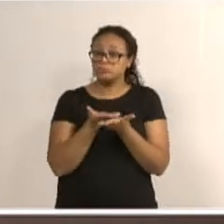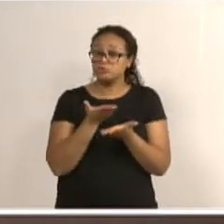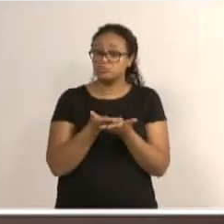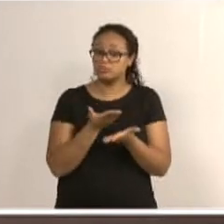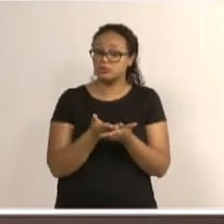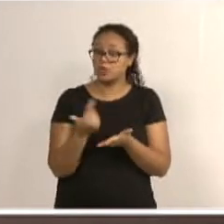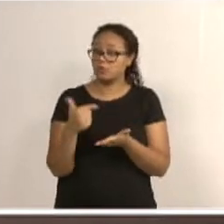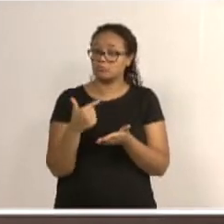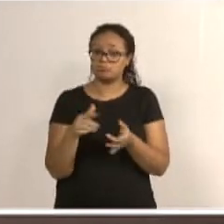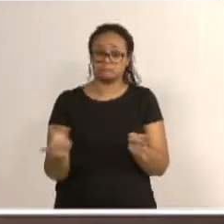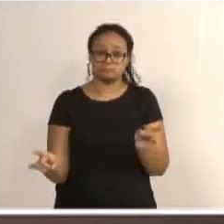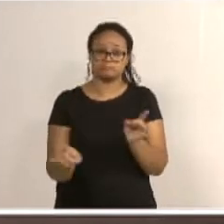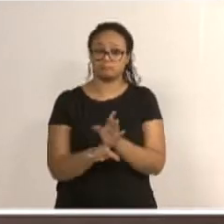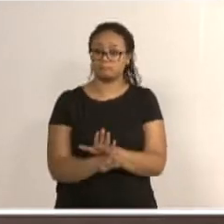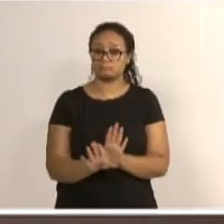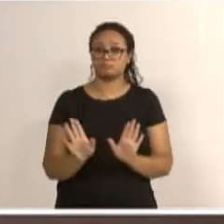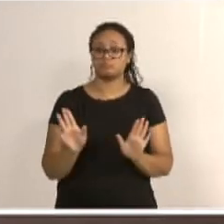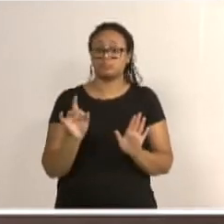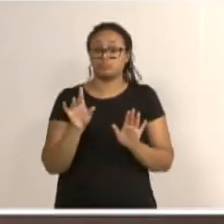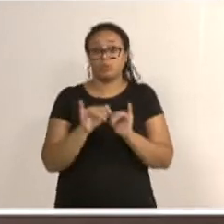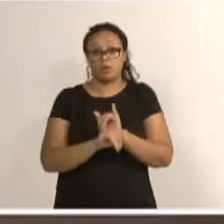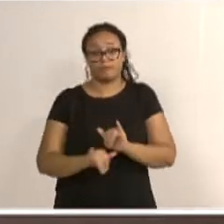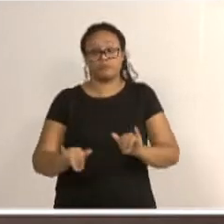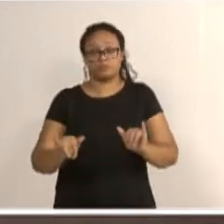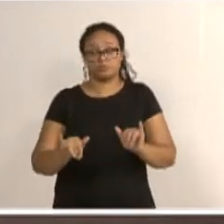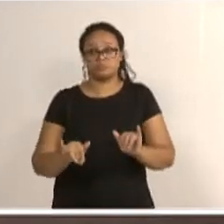pronto. É isso que eu tenho que dizer.